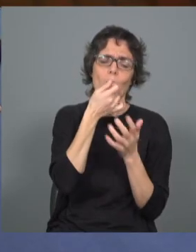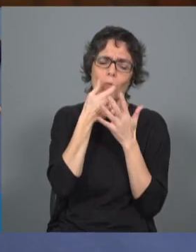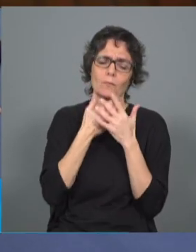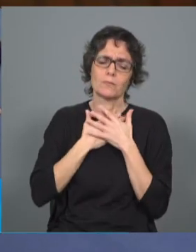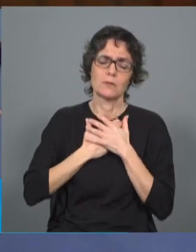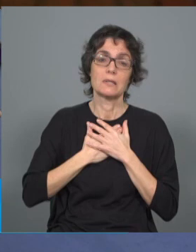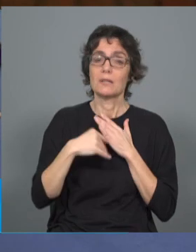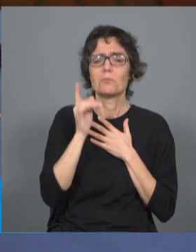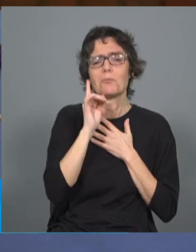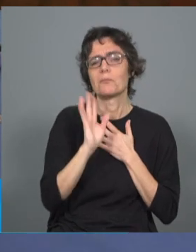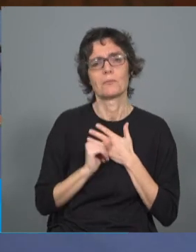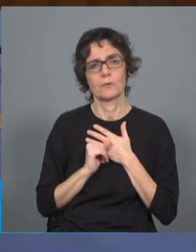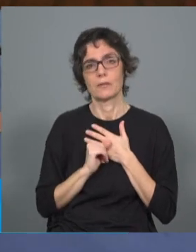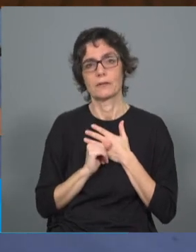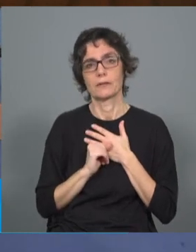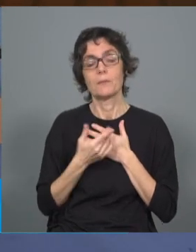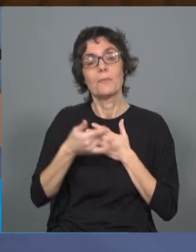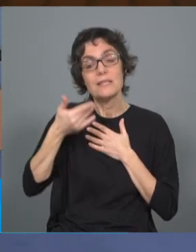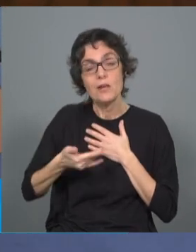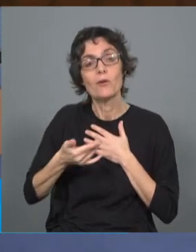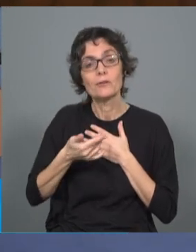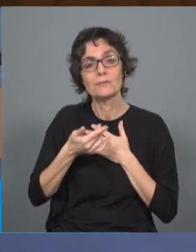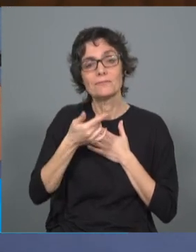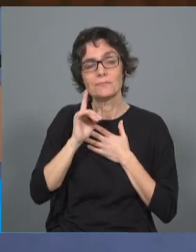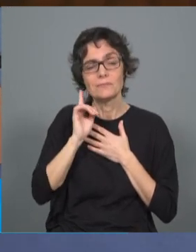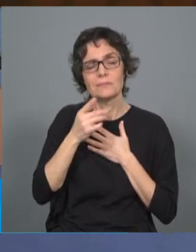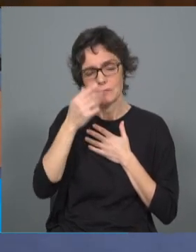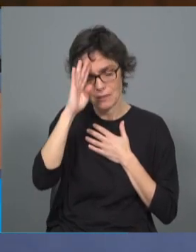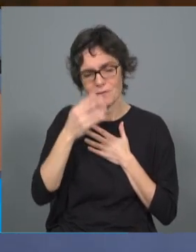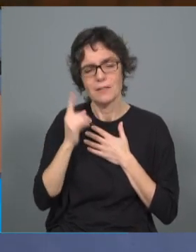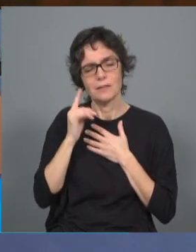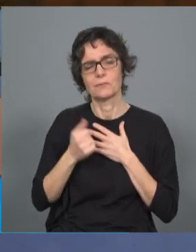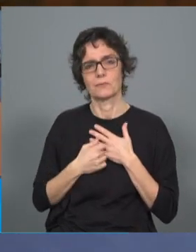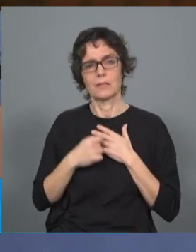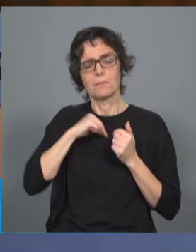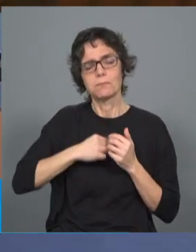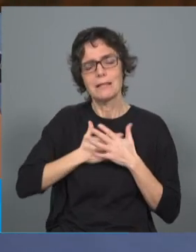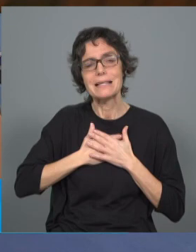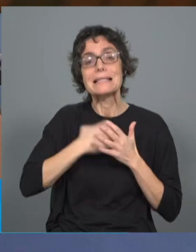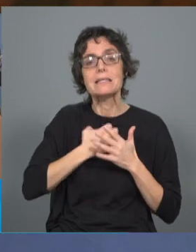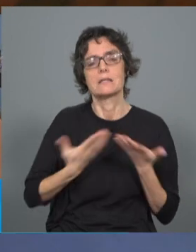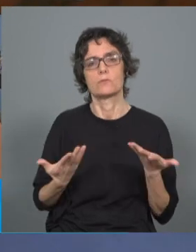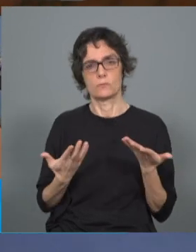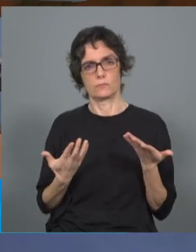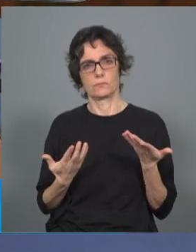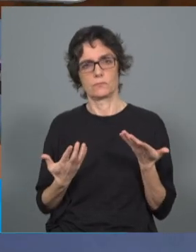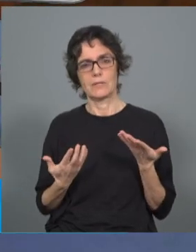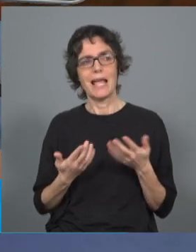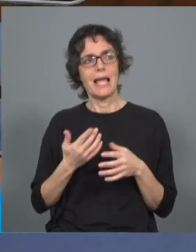facto, tem outro... Foi a falta da comunhão que vos ajudou também a valorizar? Sim, sem dúvida. E esta questão de não